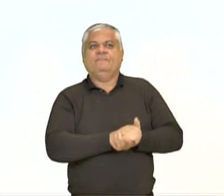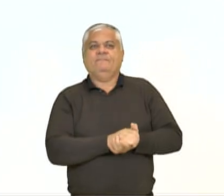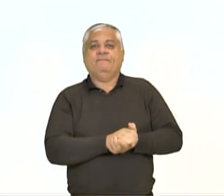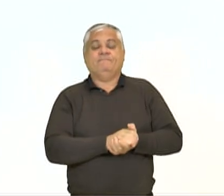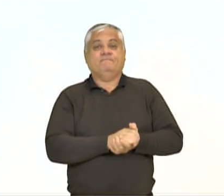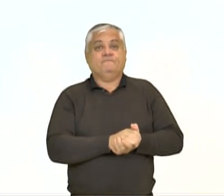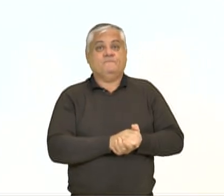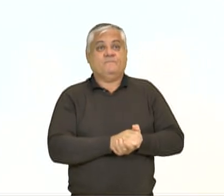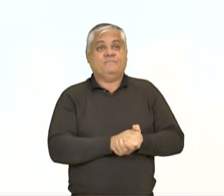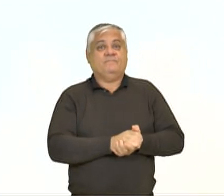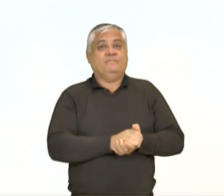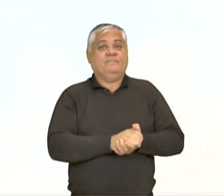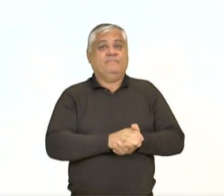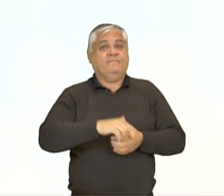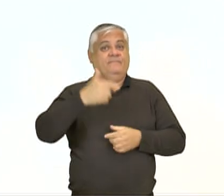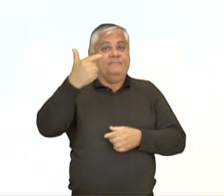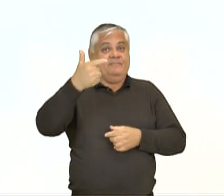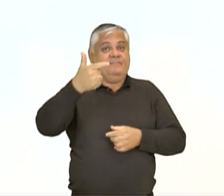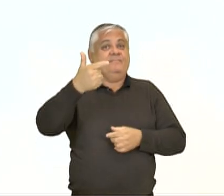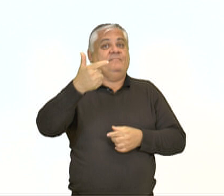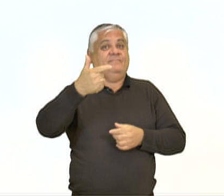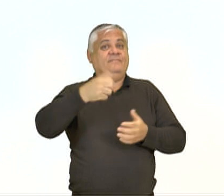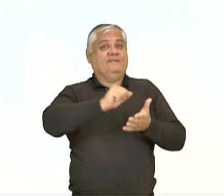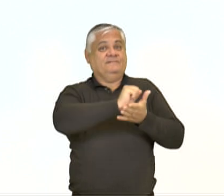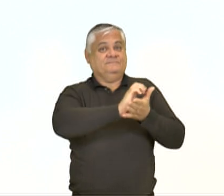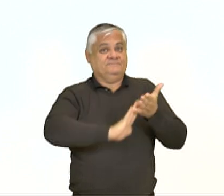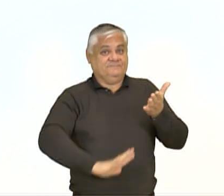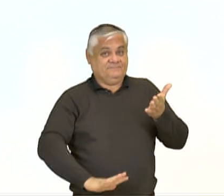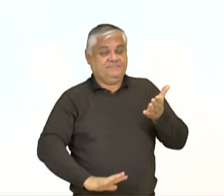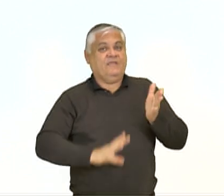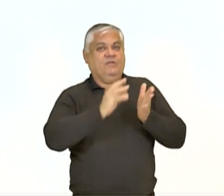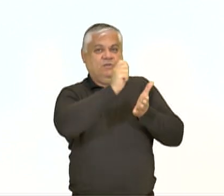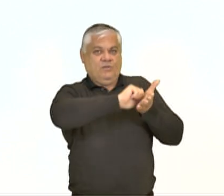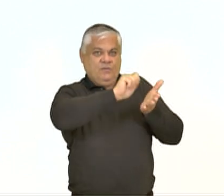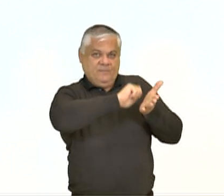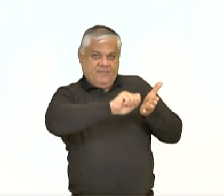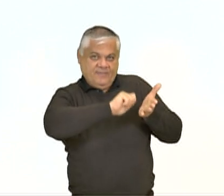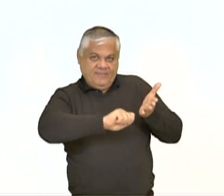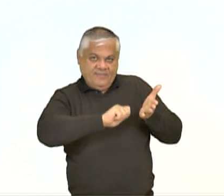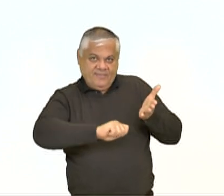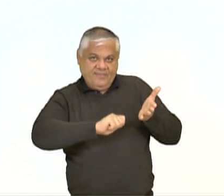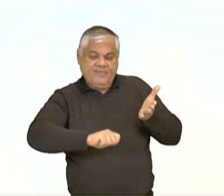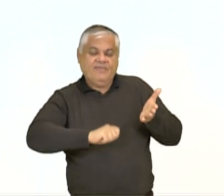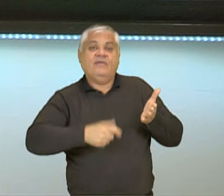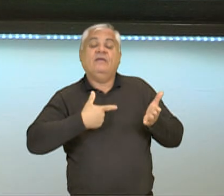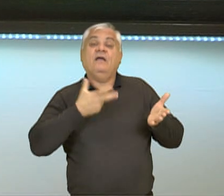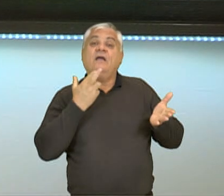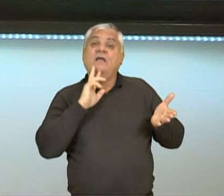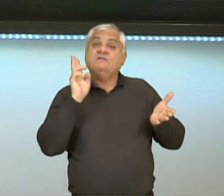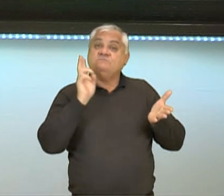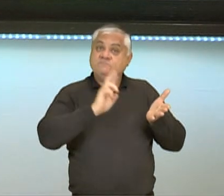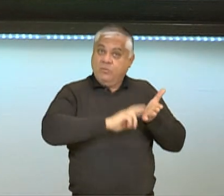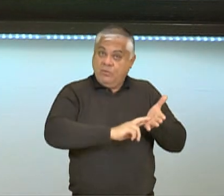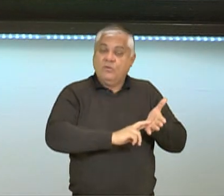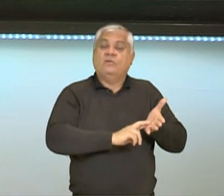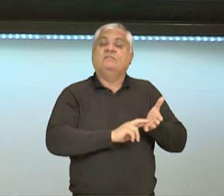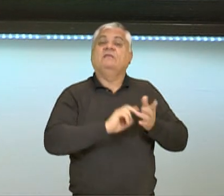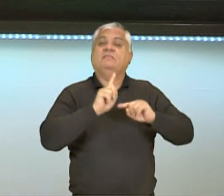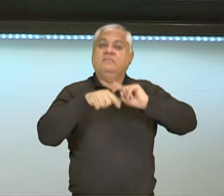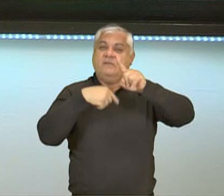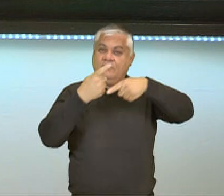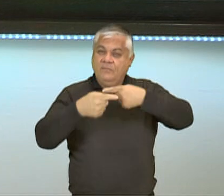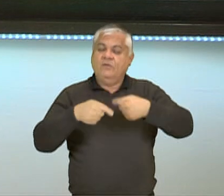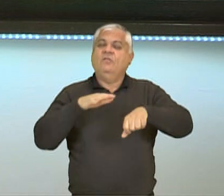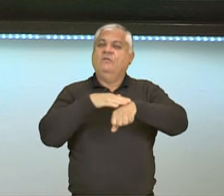Temos a nossa terceira atividade. Quero que vocês copiem no caderno de vocês, respondam nele e daí a